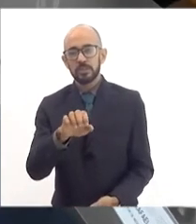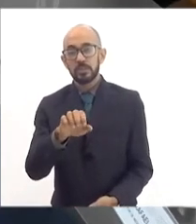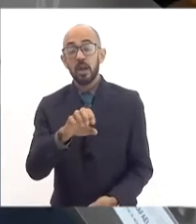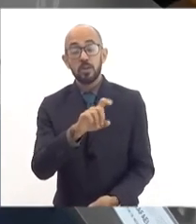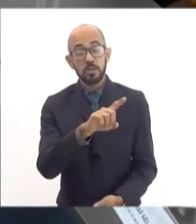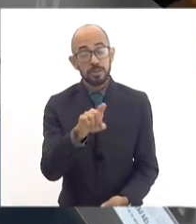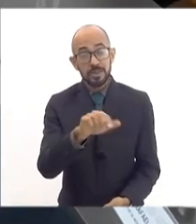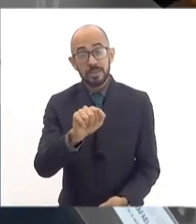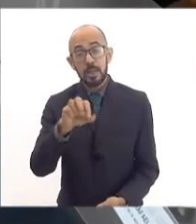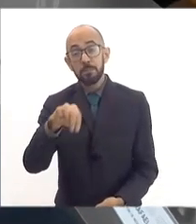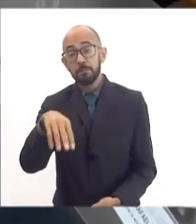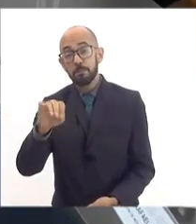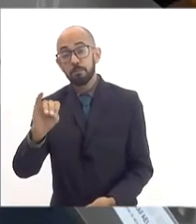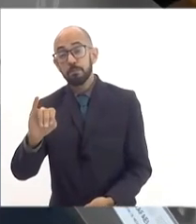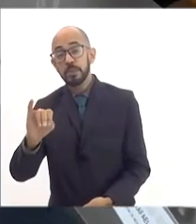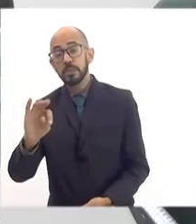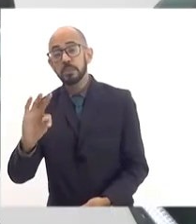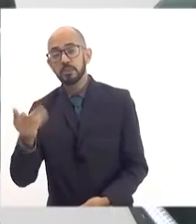Mas